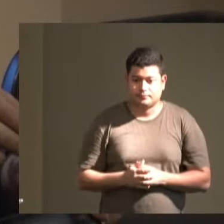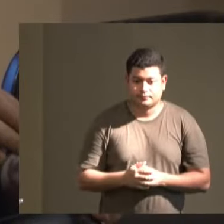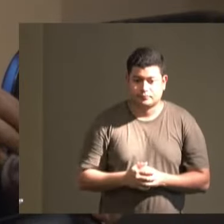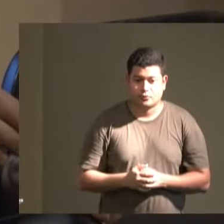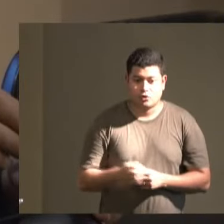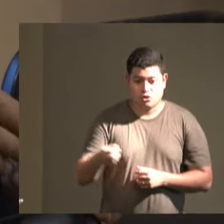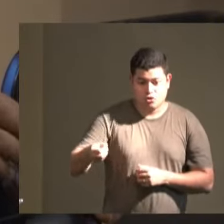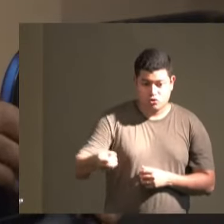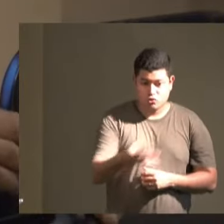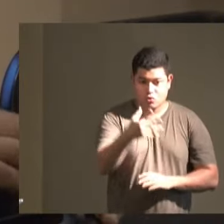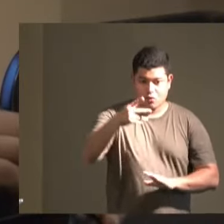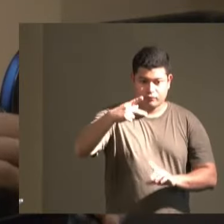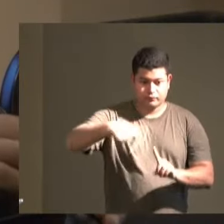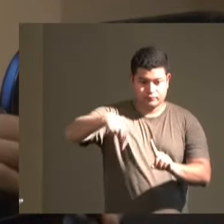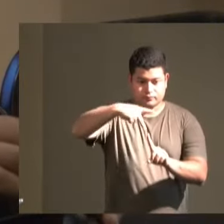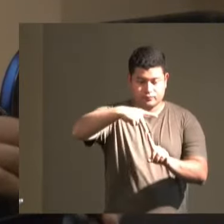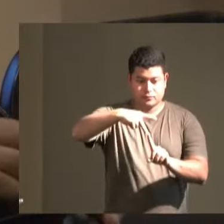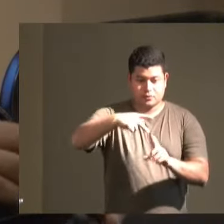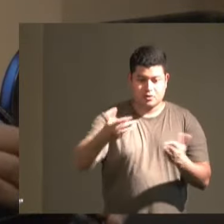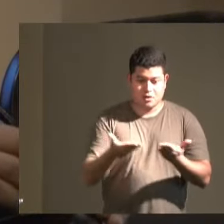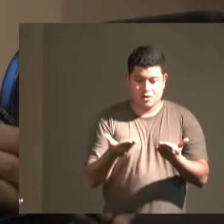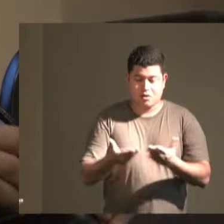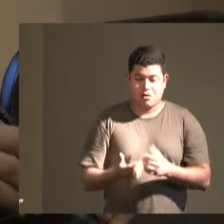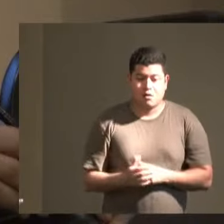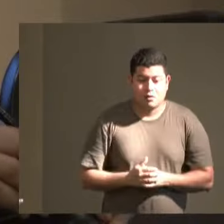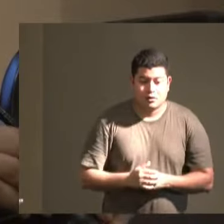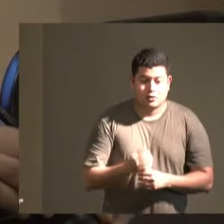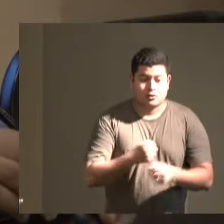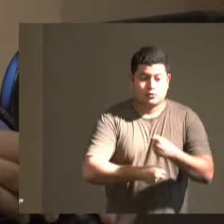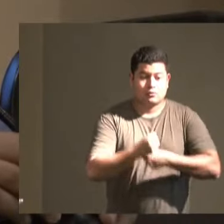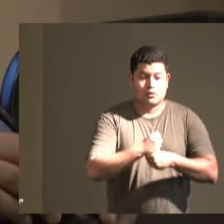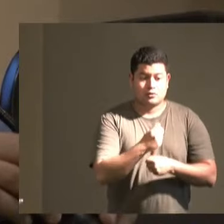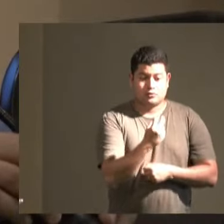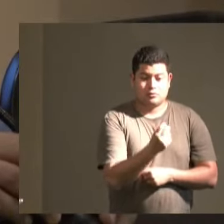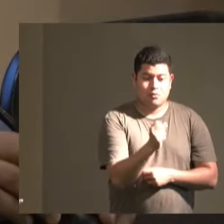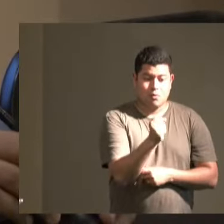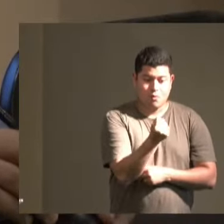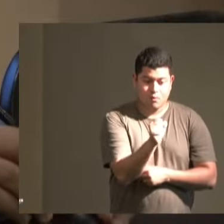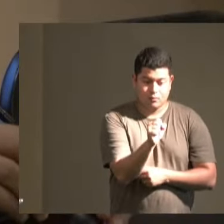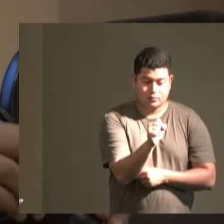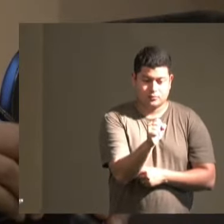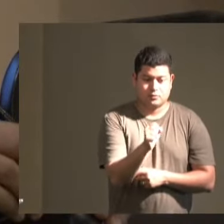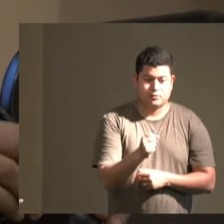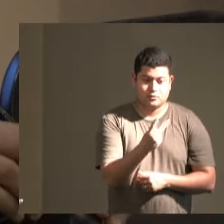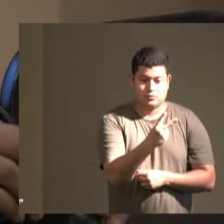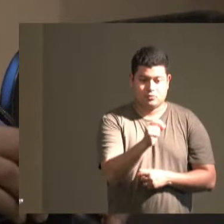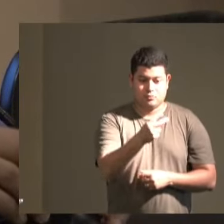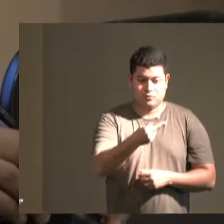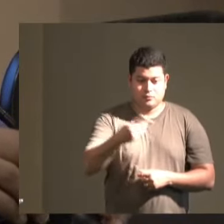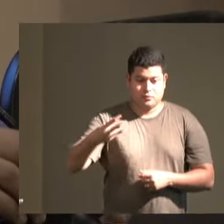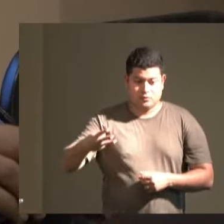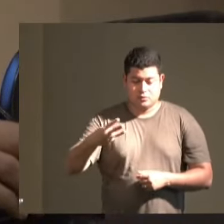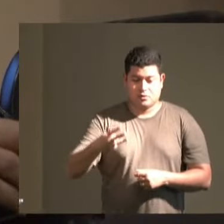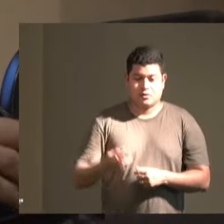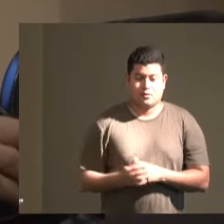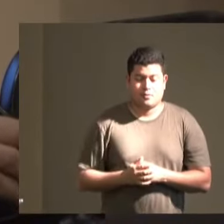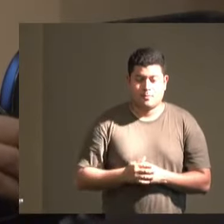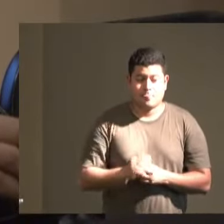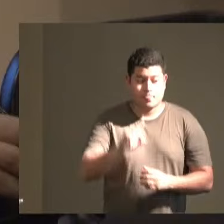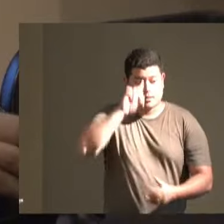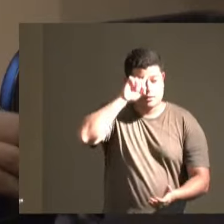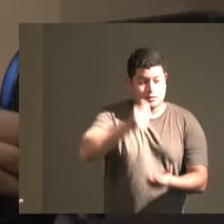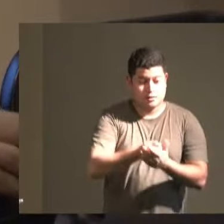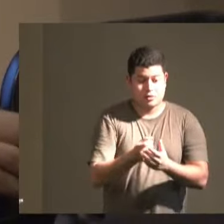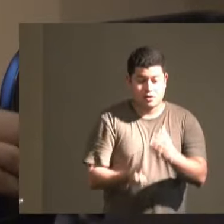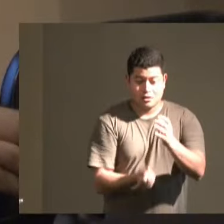Novo Viver Sem Limite, concepção. Em 8 de maio de 2023, o despacho presidencial determinou providências para a